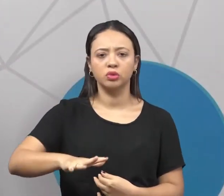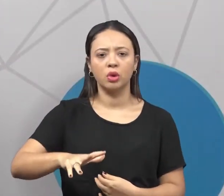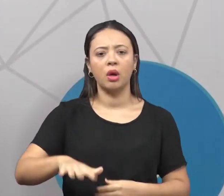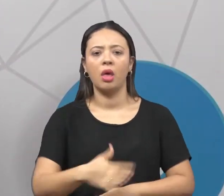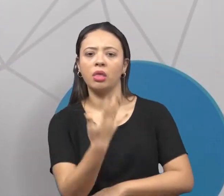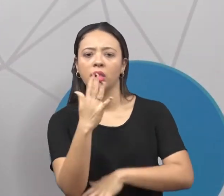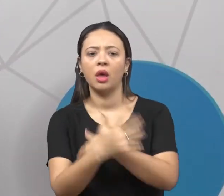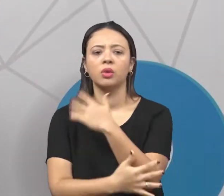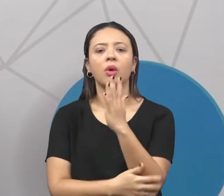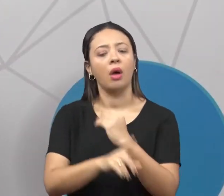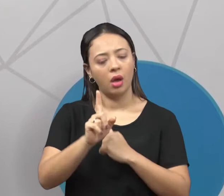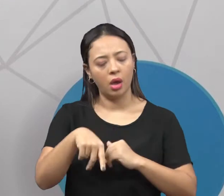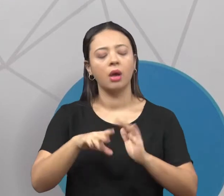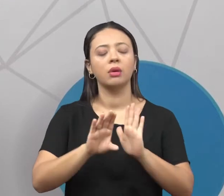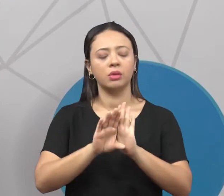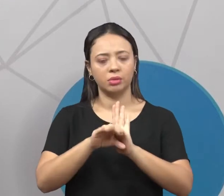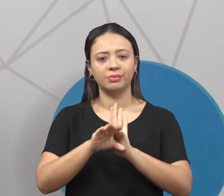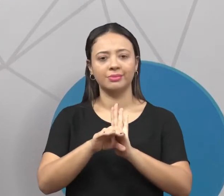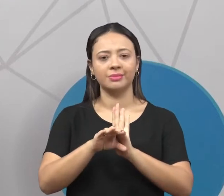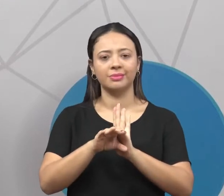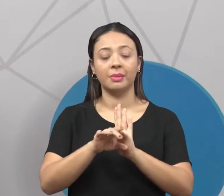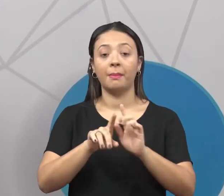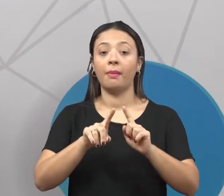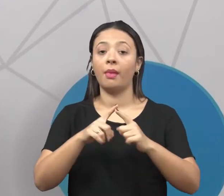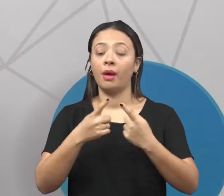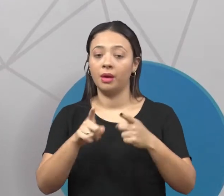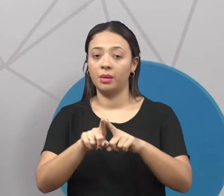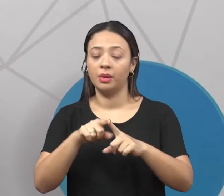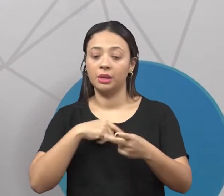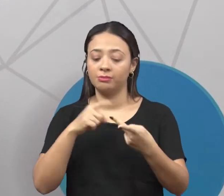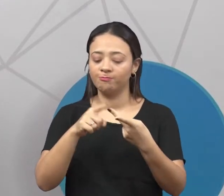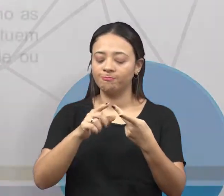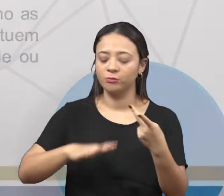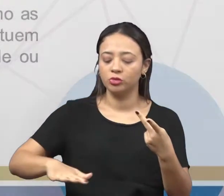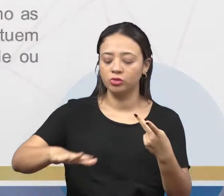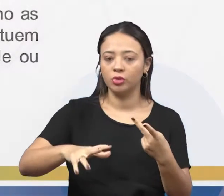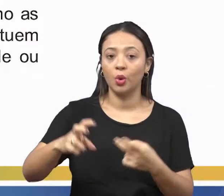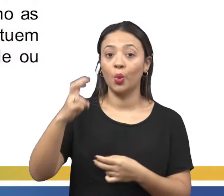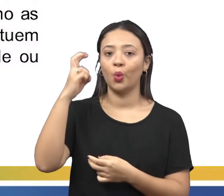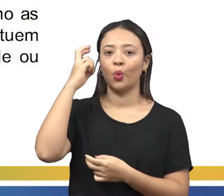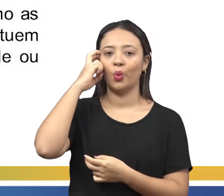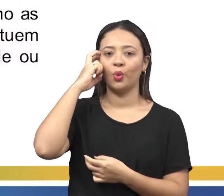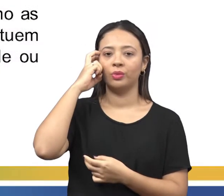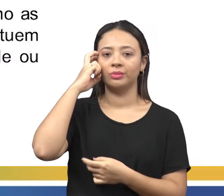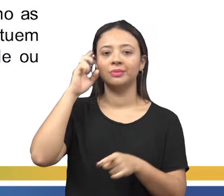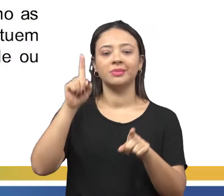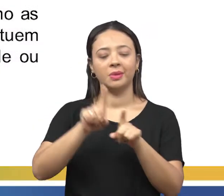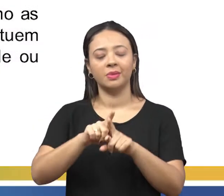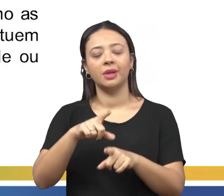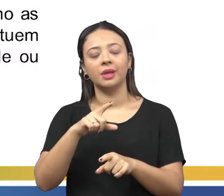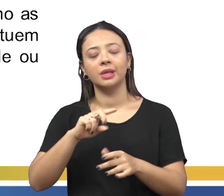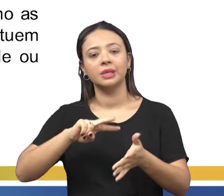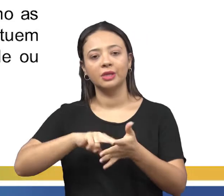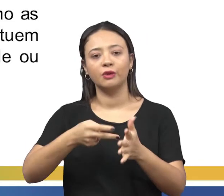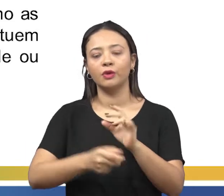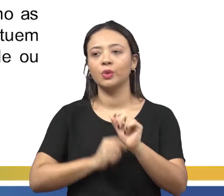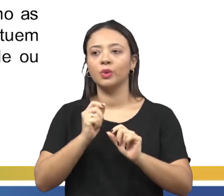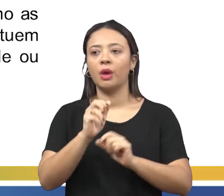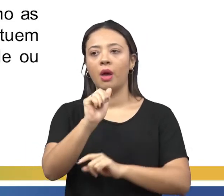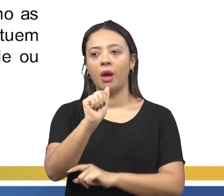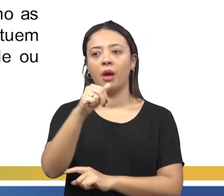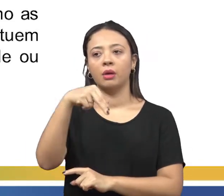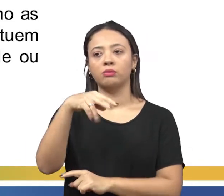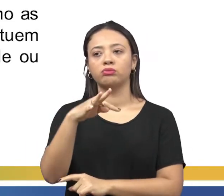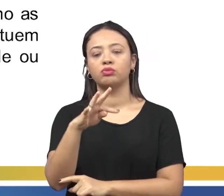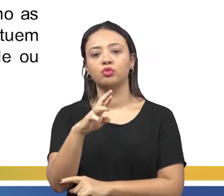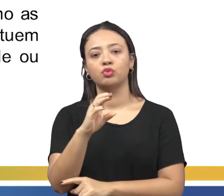conceito que eu estou aqui dizendo. Porém, temos também as paisagens culturais. Também pode ser chamado de paisagens antrópicas, que